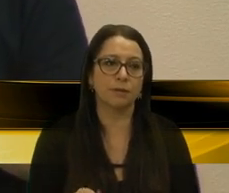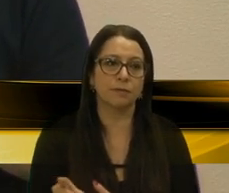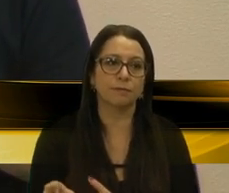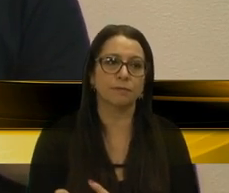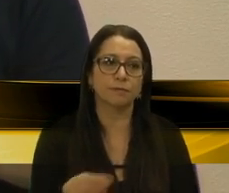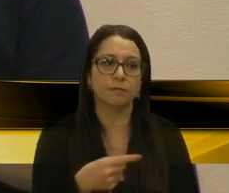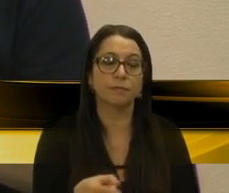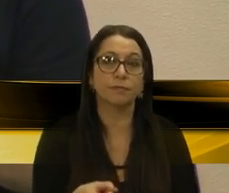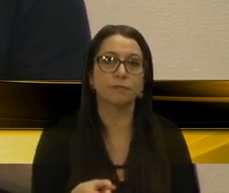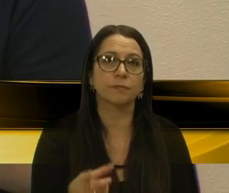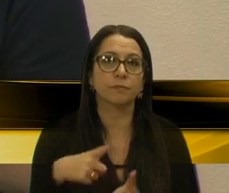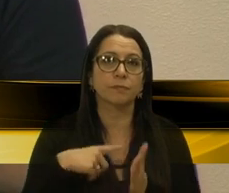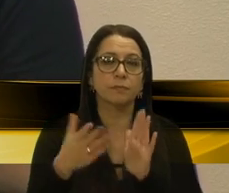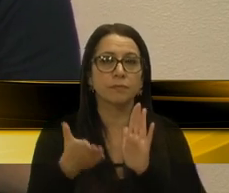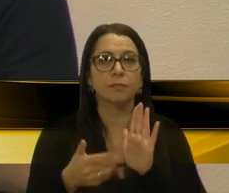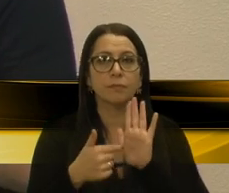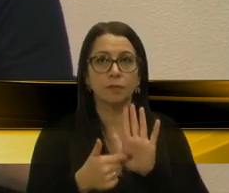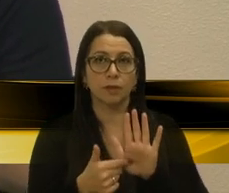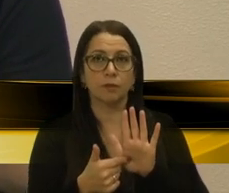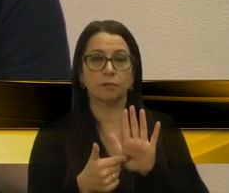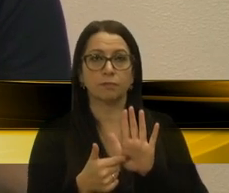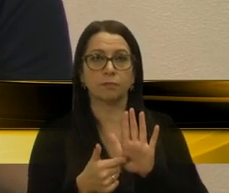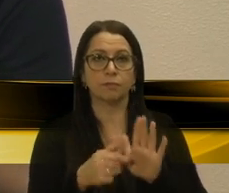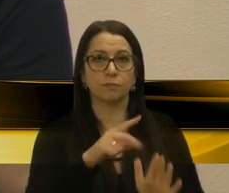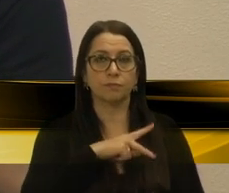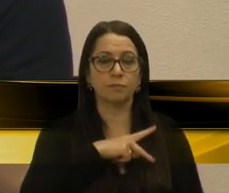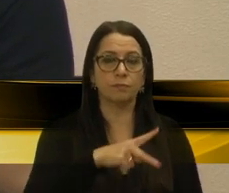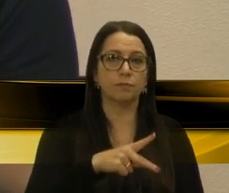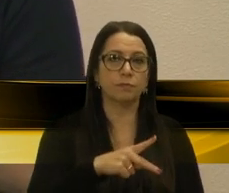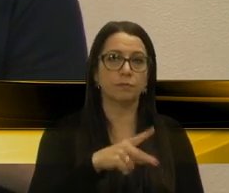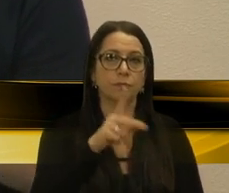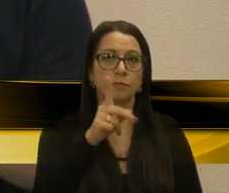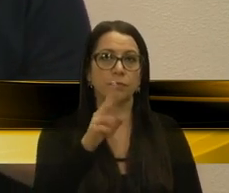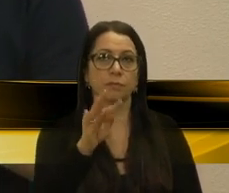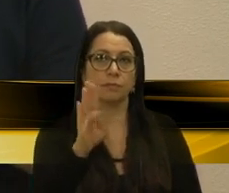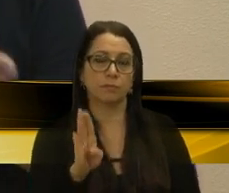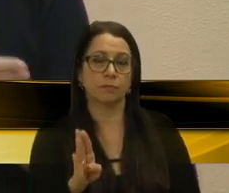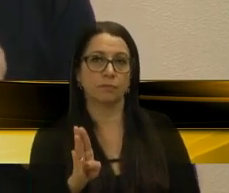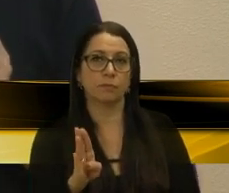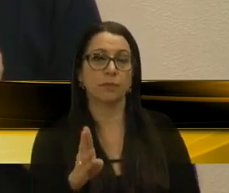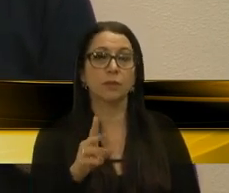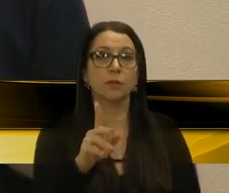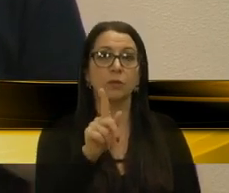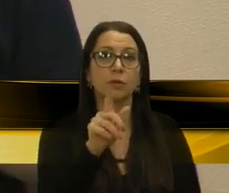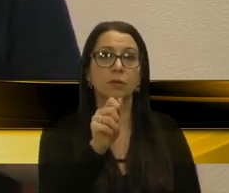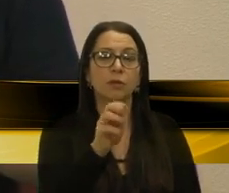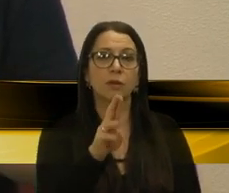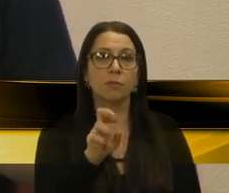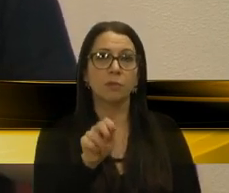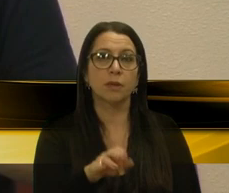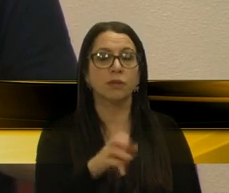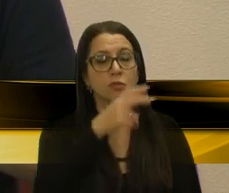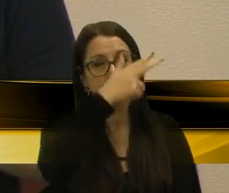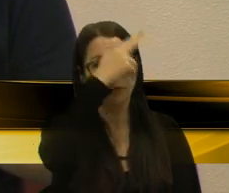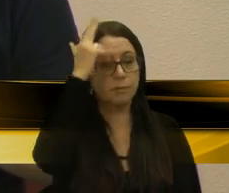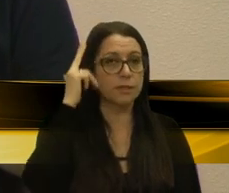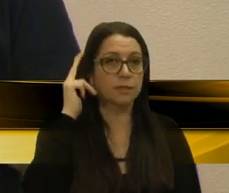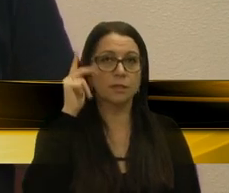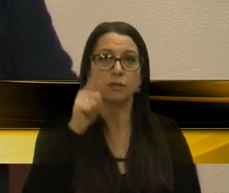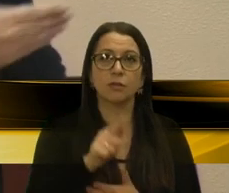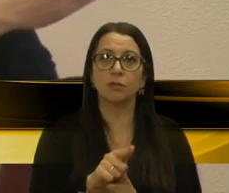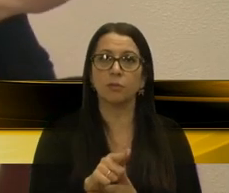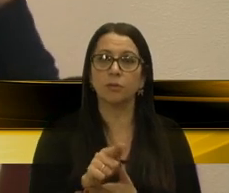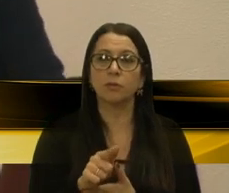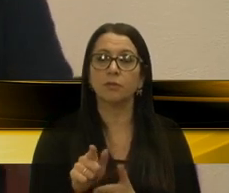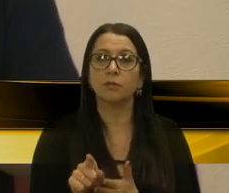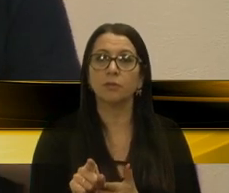hoje a efetivação do presidente municipal do PTB no gabinete do vereador Cassina. Gilberto Melete, a